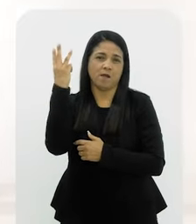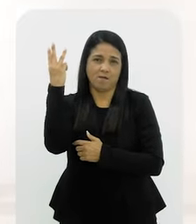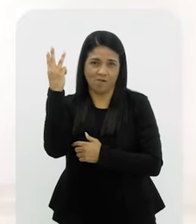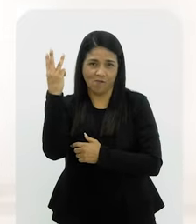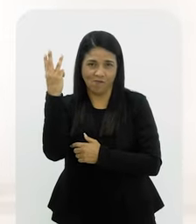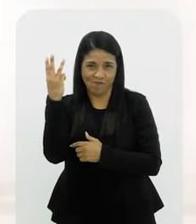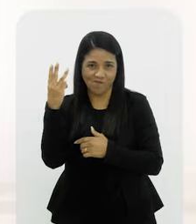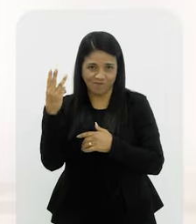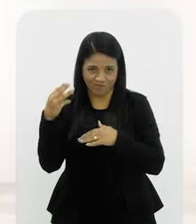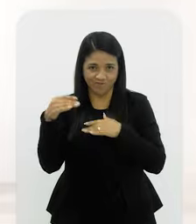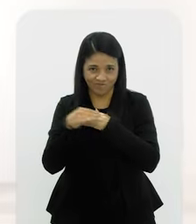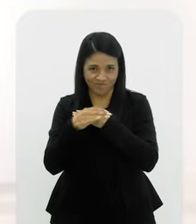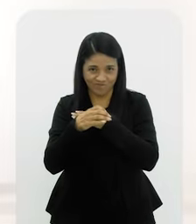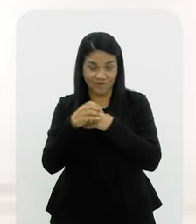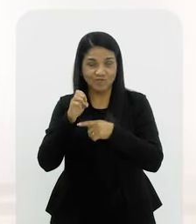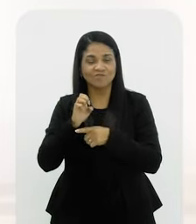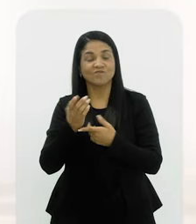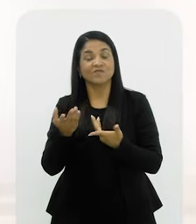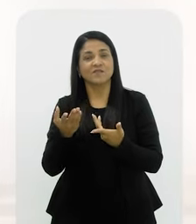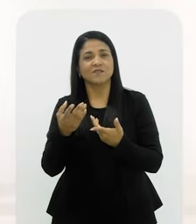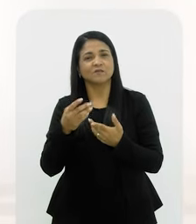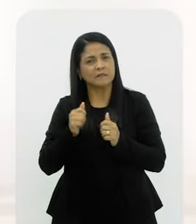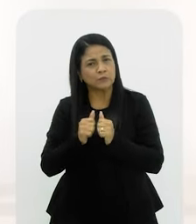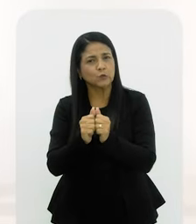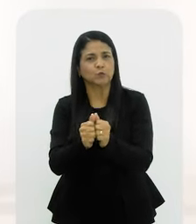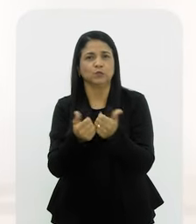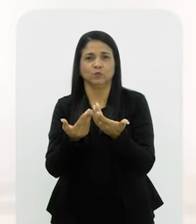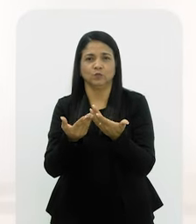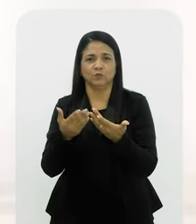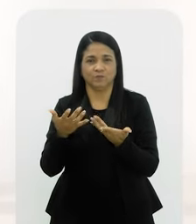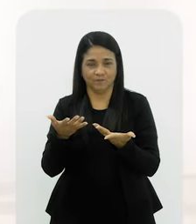Maranhão, muita coisa, eu andava muito com ela. Então,